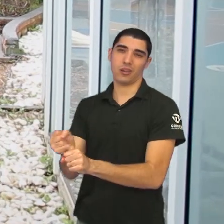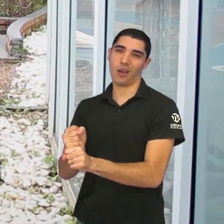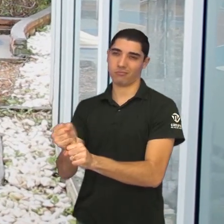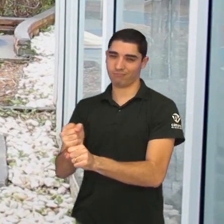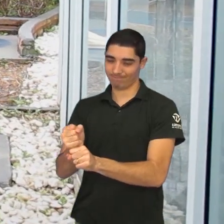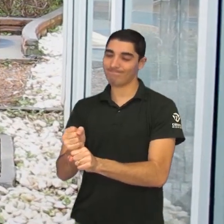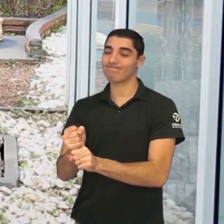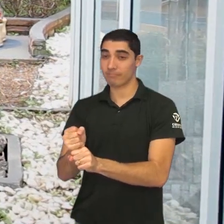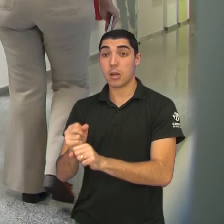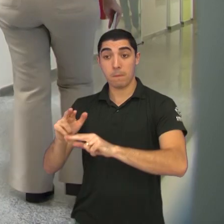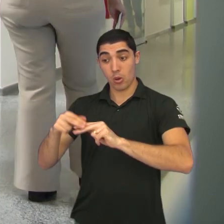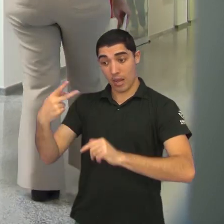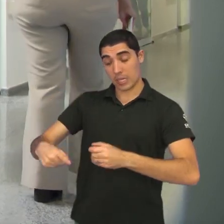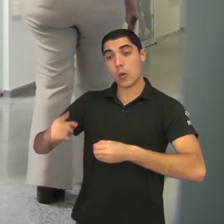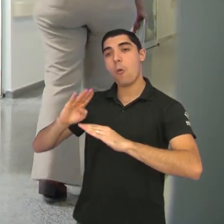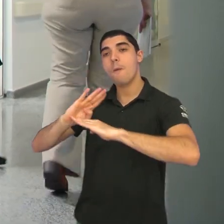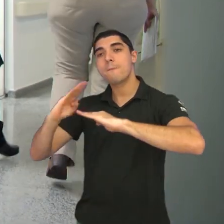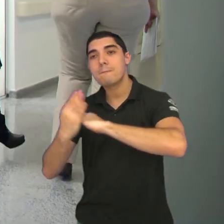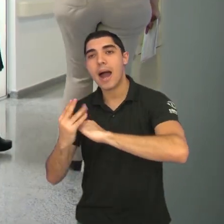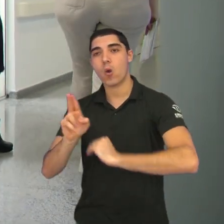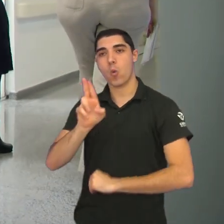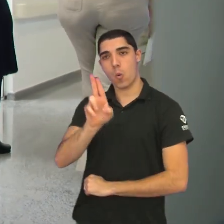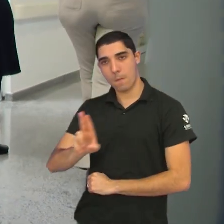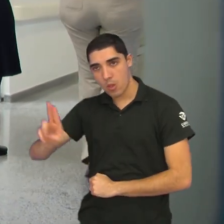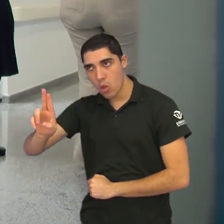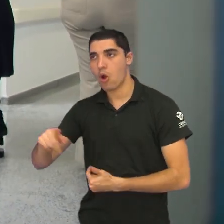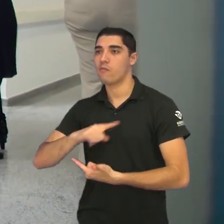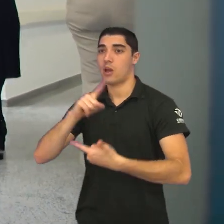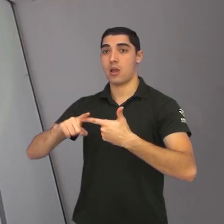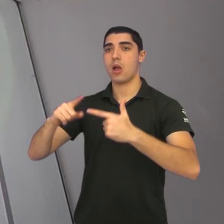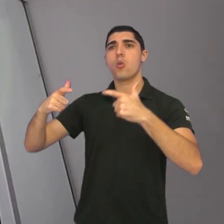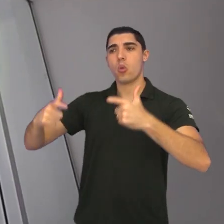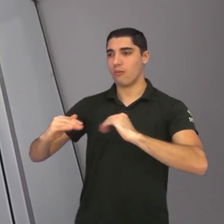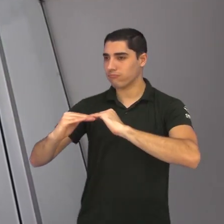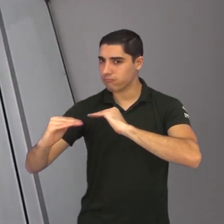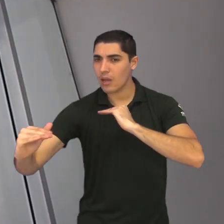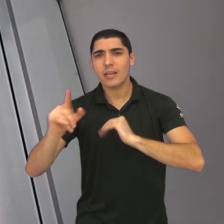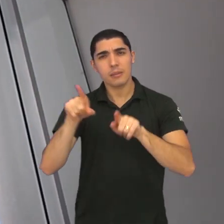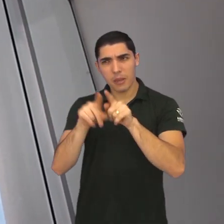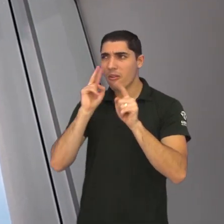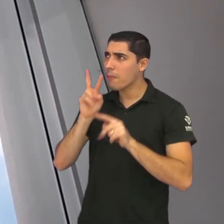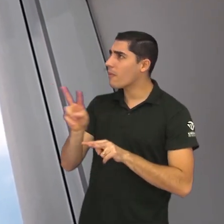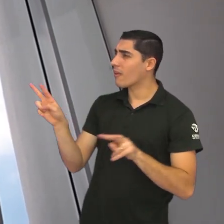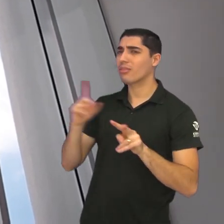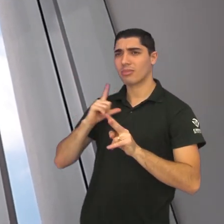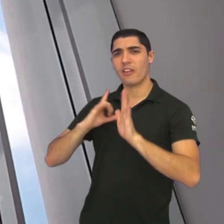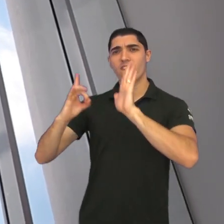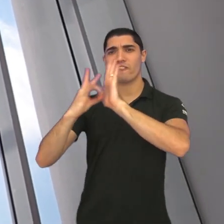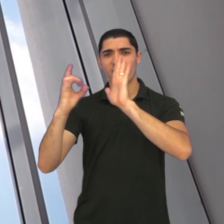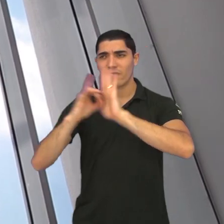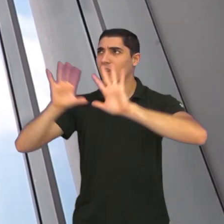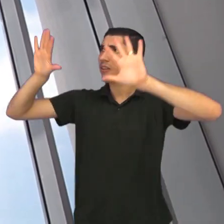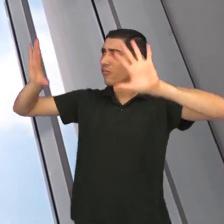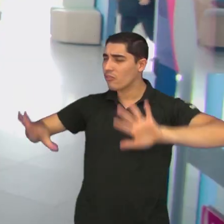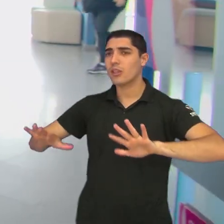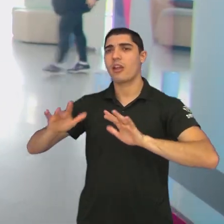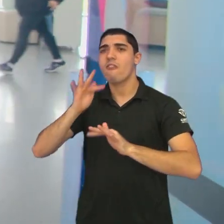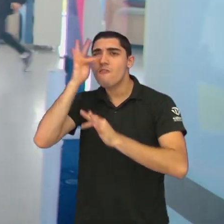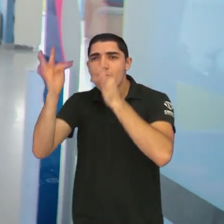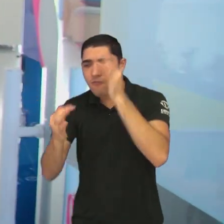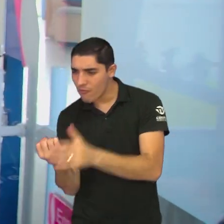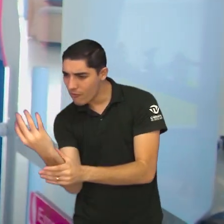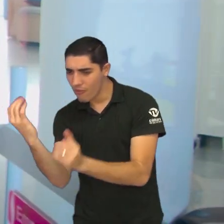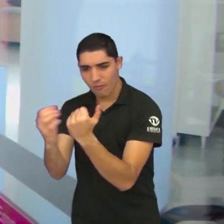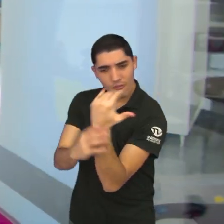dentro. Então, o fato de ser na Urbanova, de ser plano, todo você vê cheio de vidro, de plantas, de